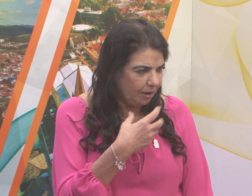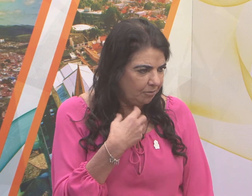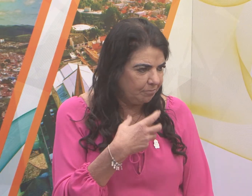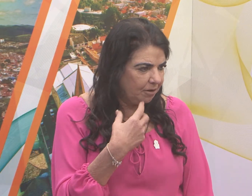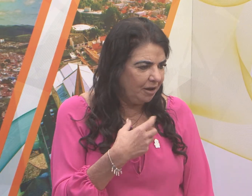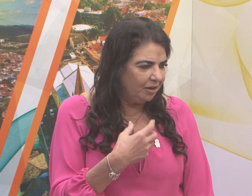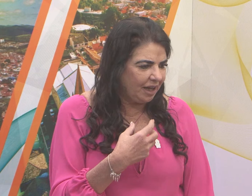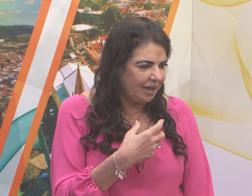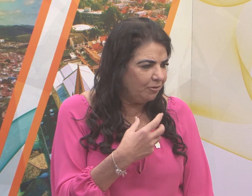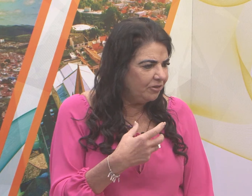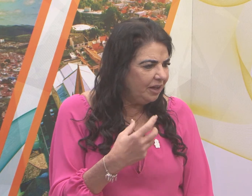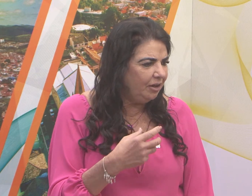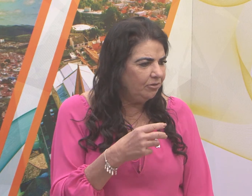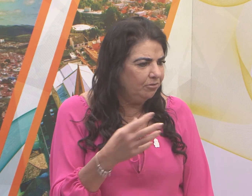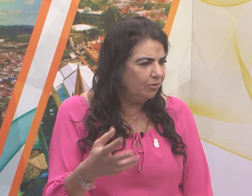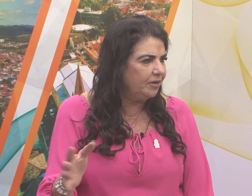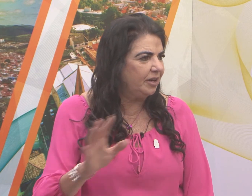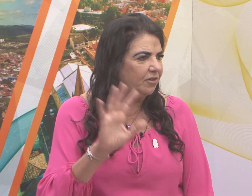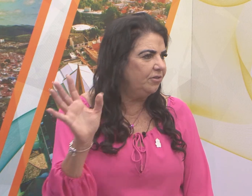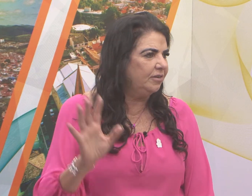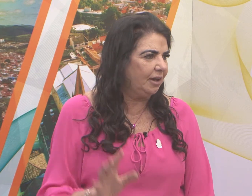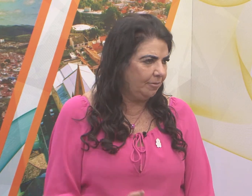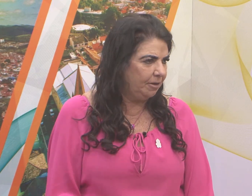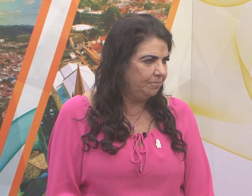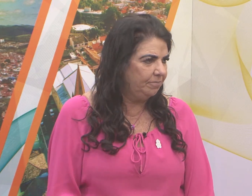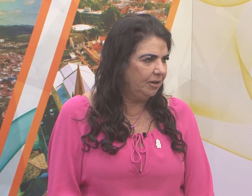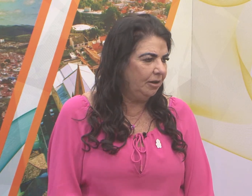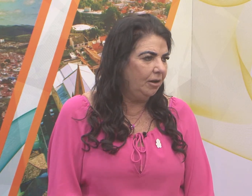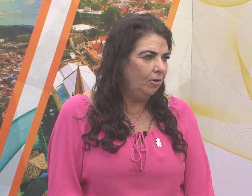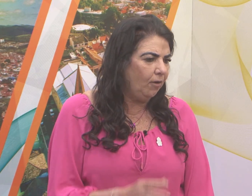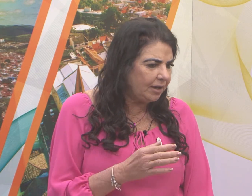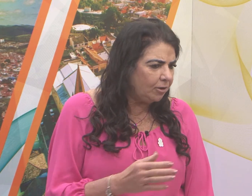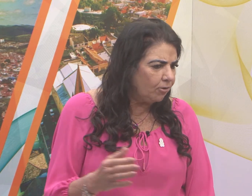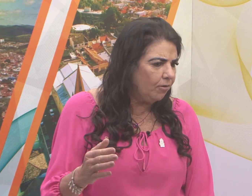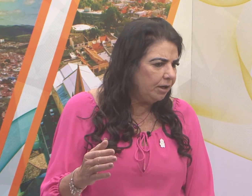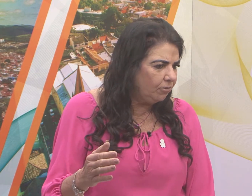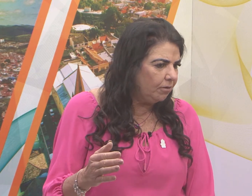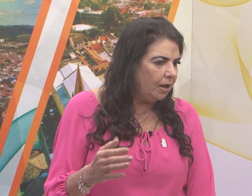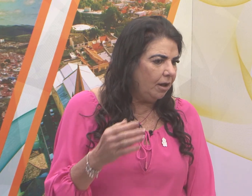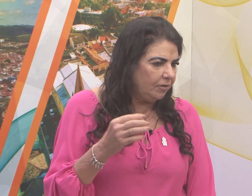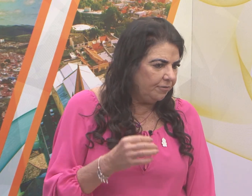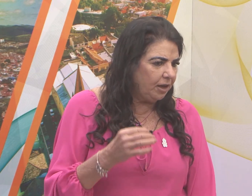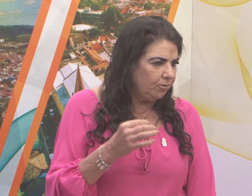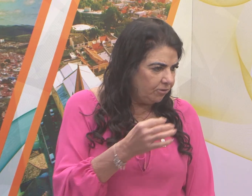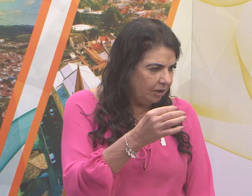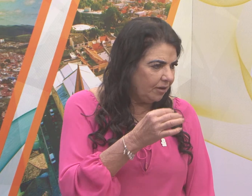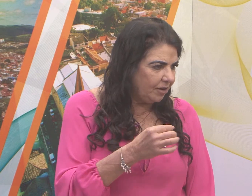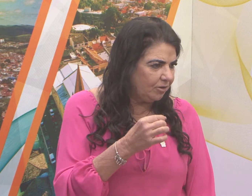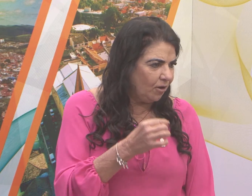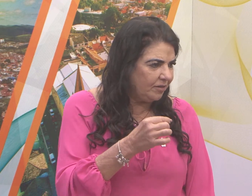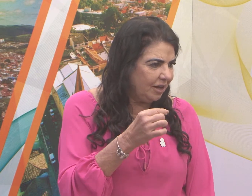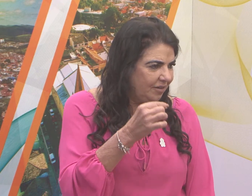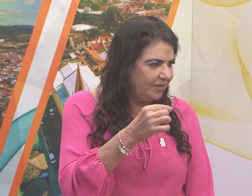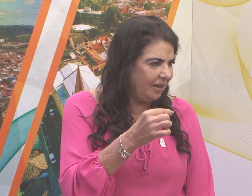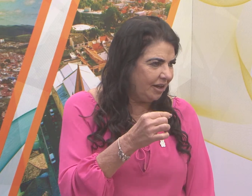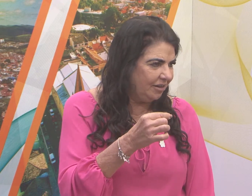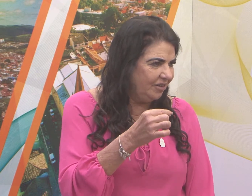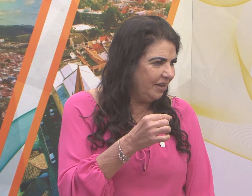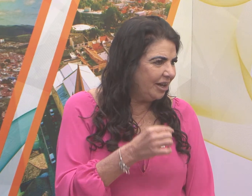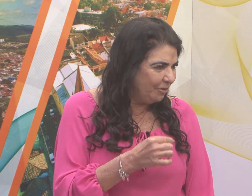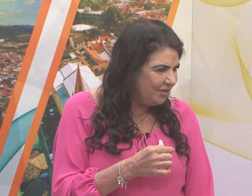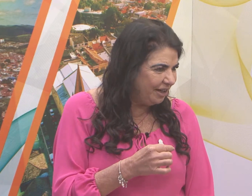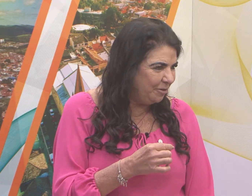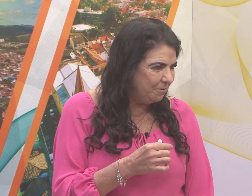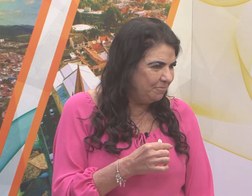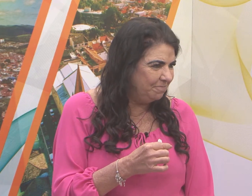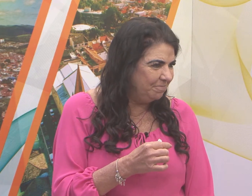tem um catarrozinho, 2, 3 dias acaba. Né? Ou até crônico, você fica tossindo, essa tosse é de